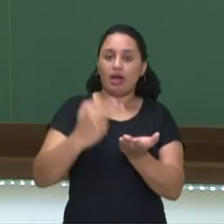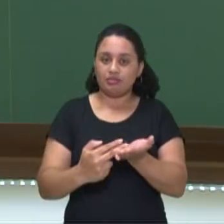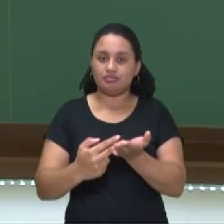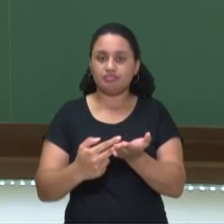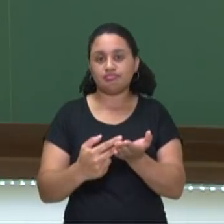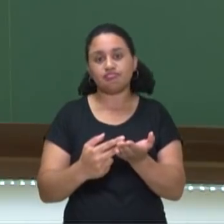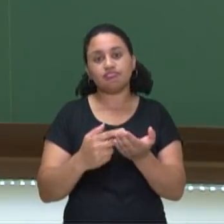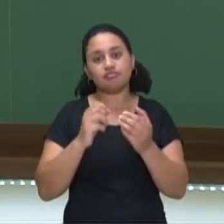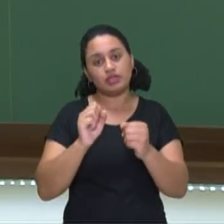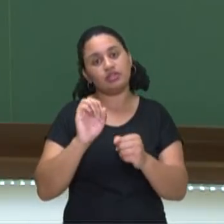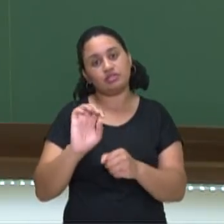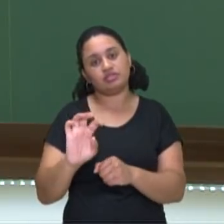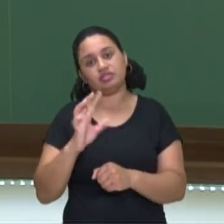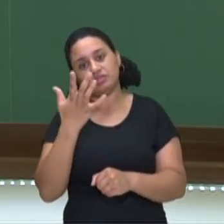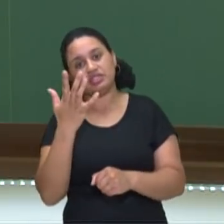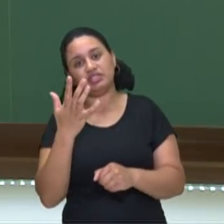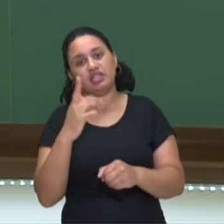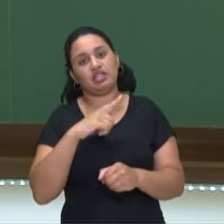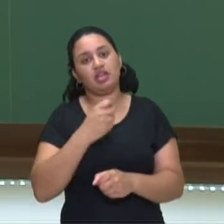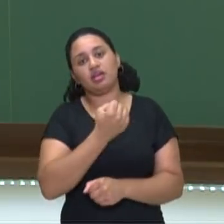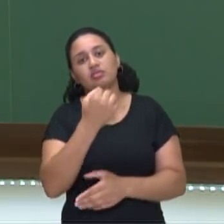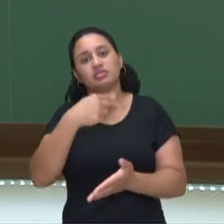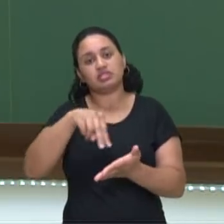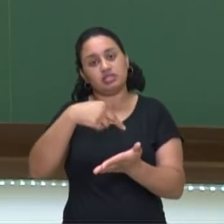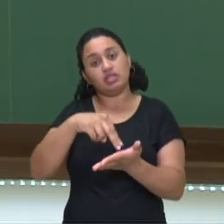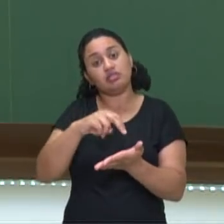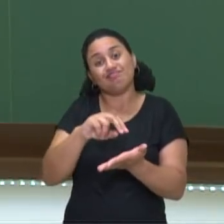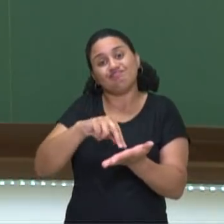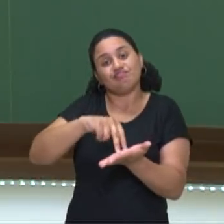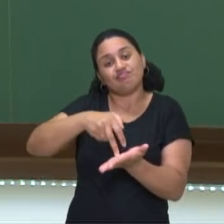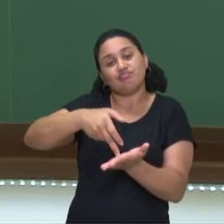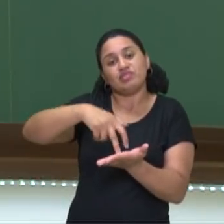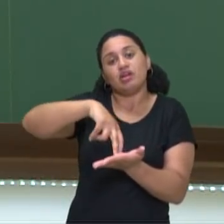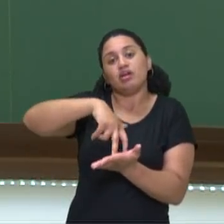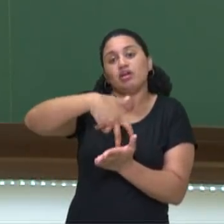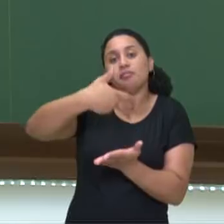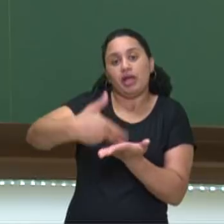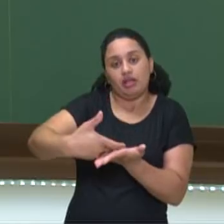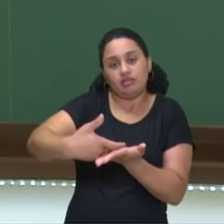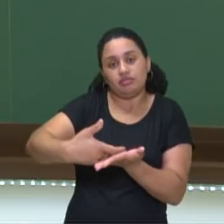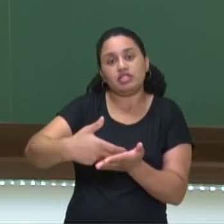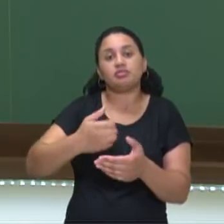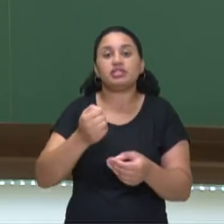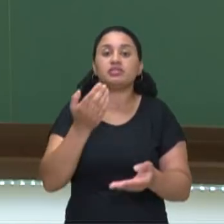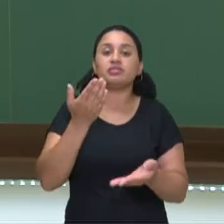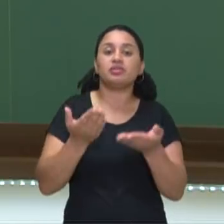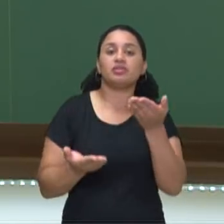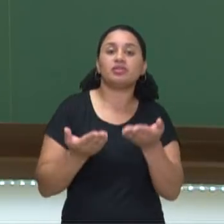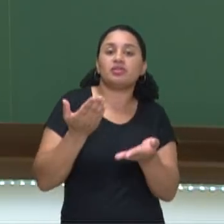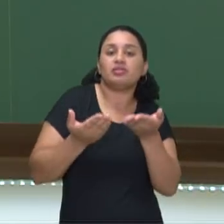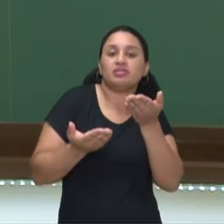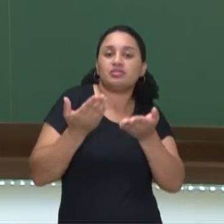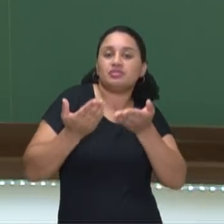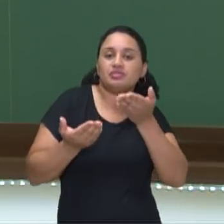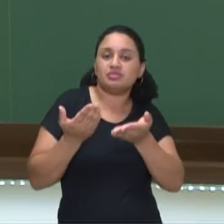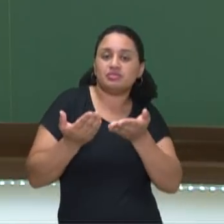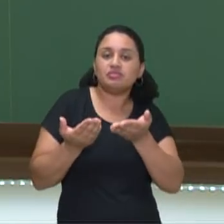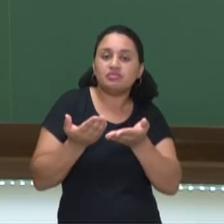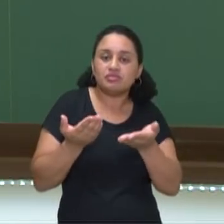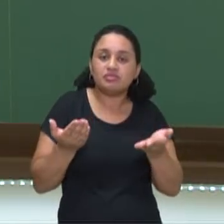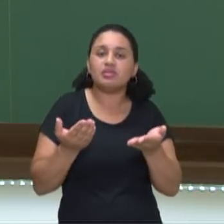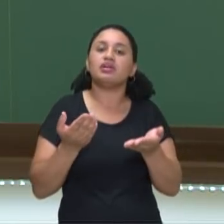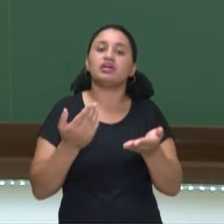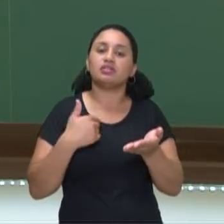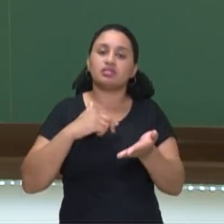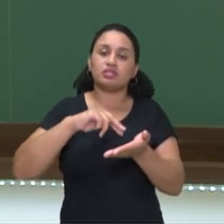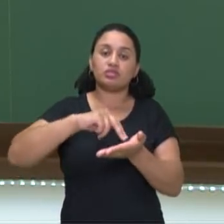desequilíbrio nesse giro, alguns dançarinos até caem. Então, eu preciso controlar esse desequilíbrio, né, que o